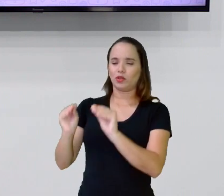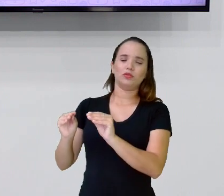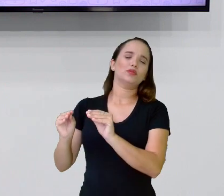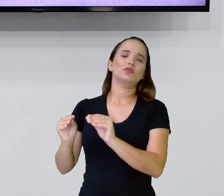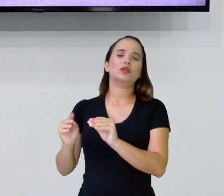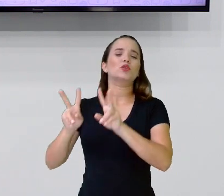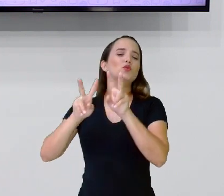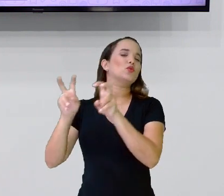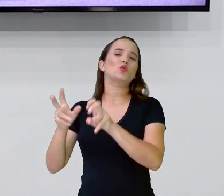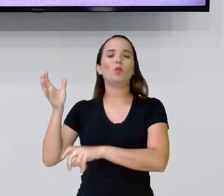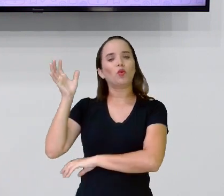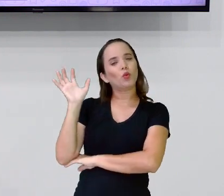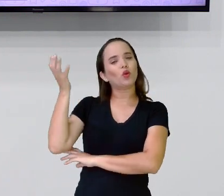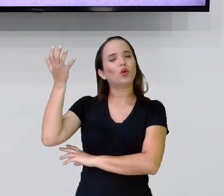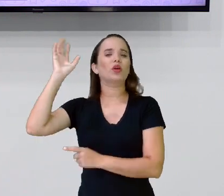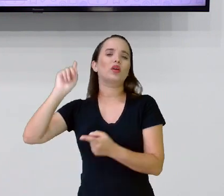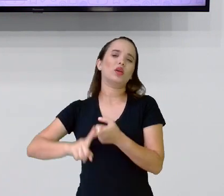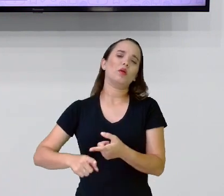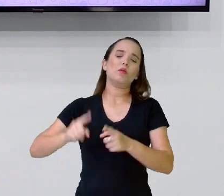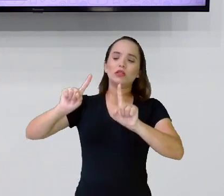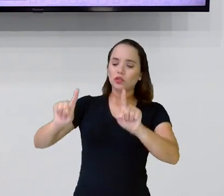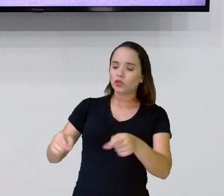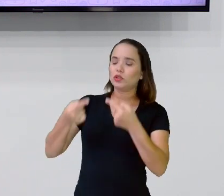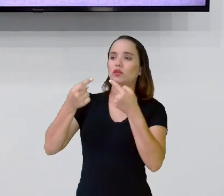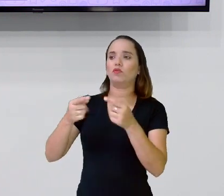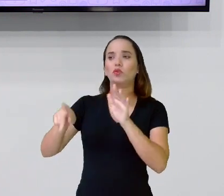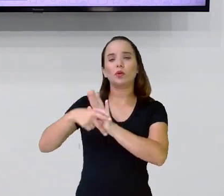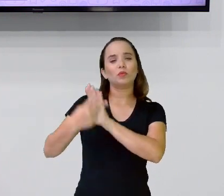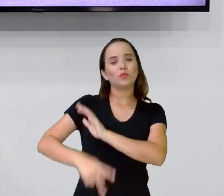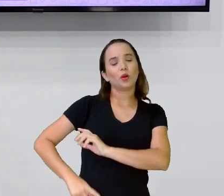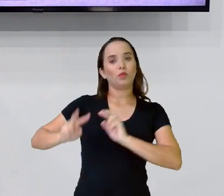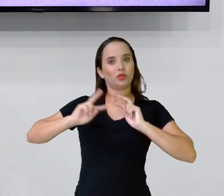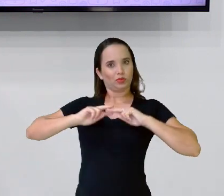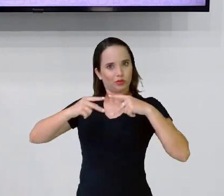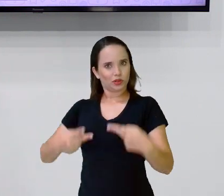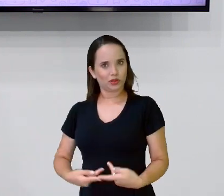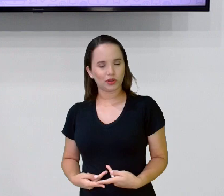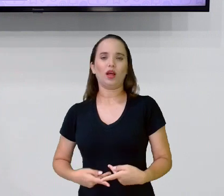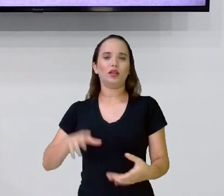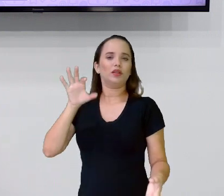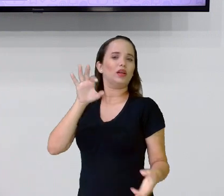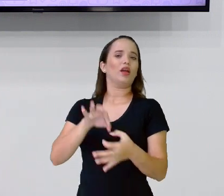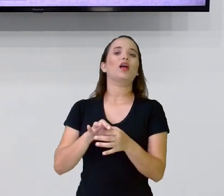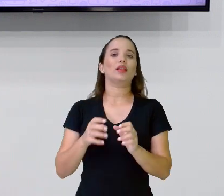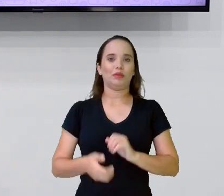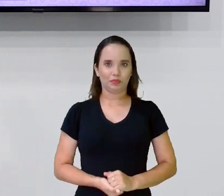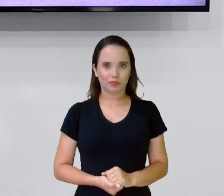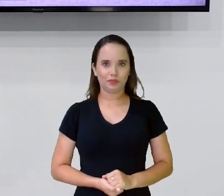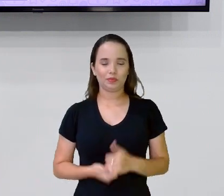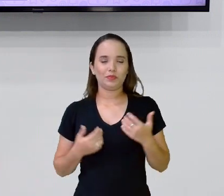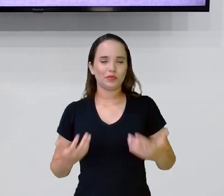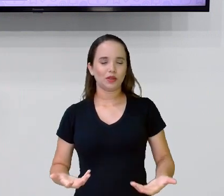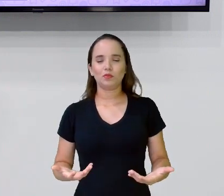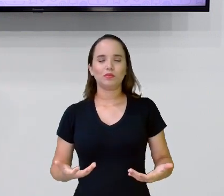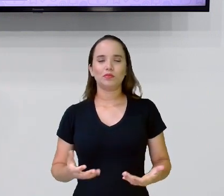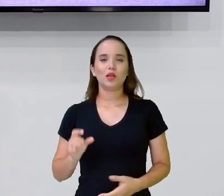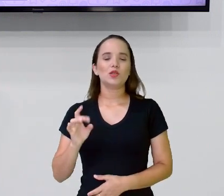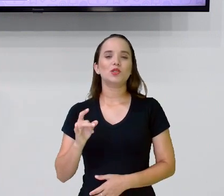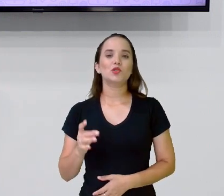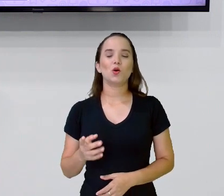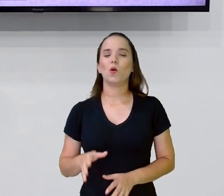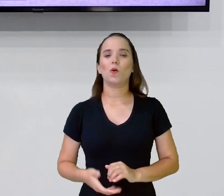questões climáticas, né, desses desafios que a humanidade tem como conjunto, tá? Então, só para